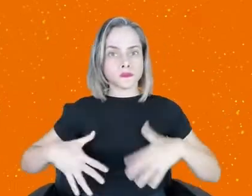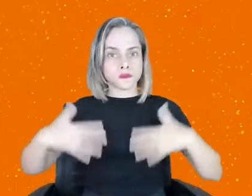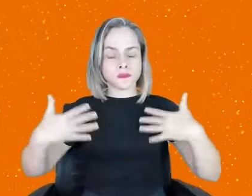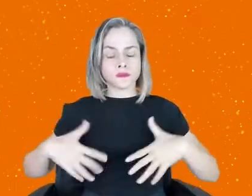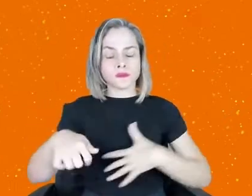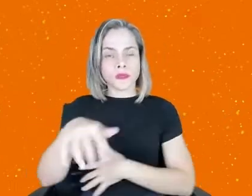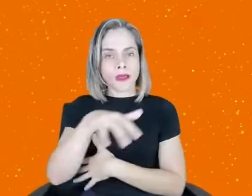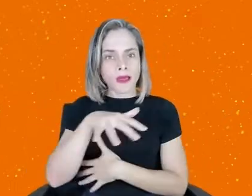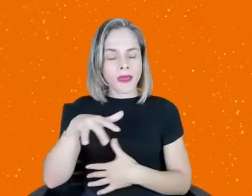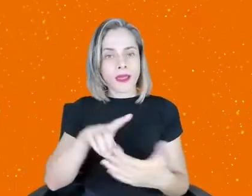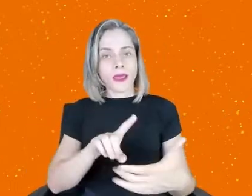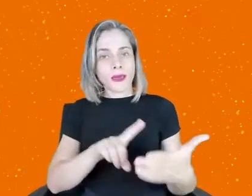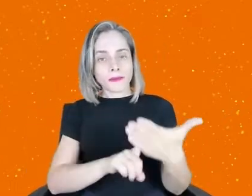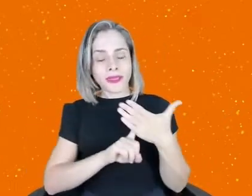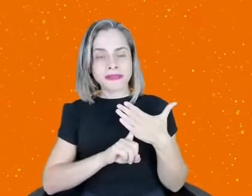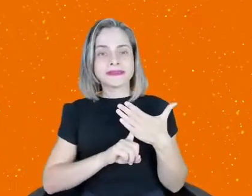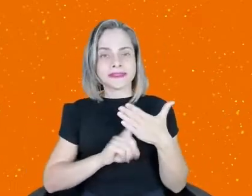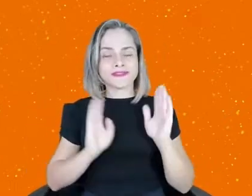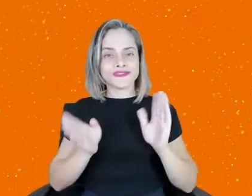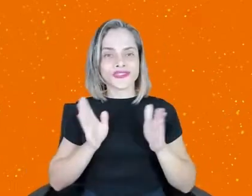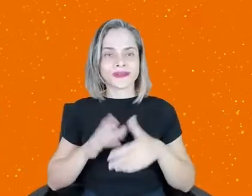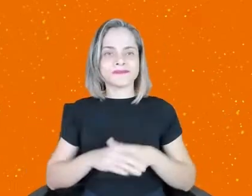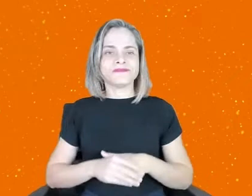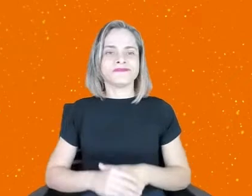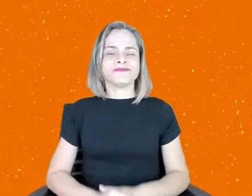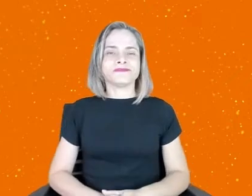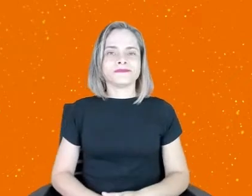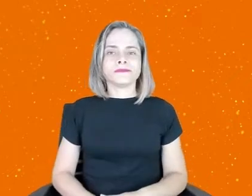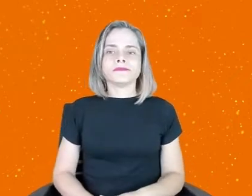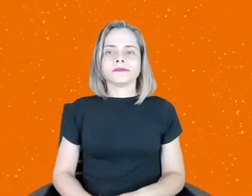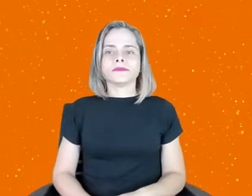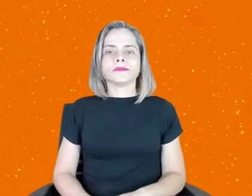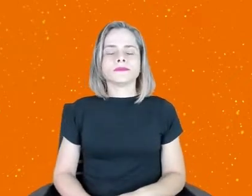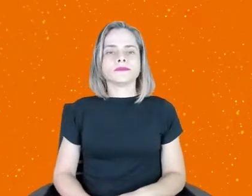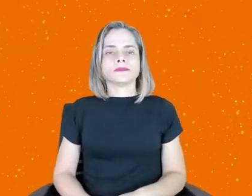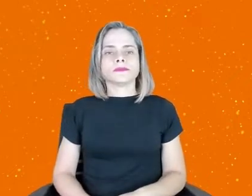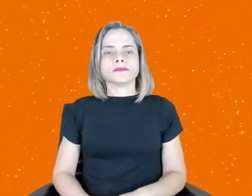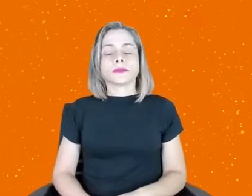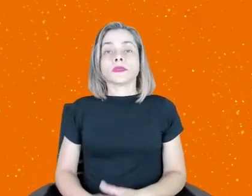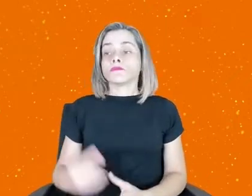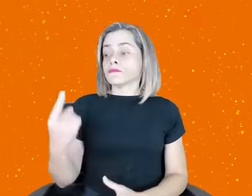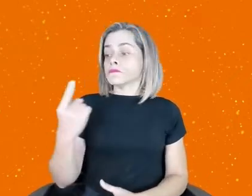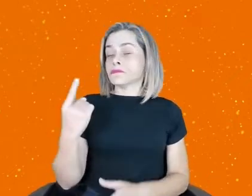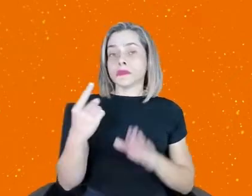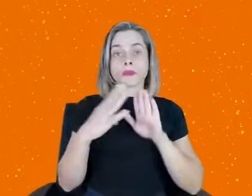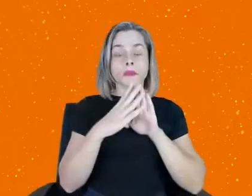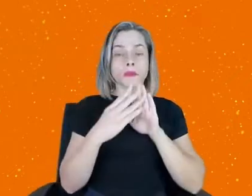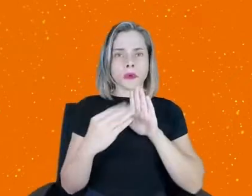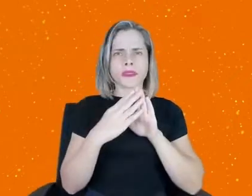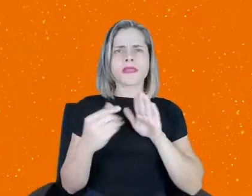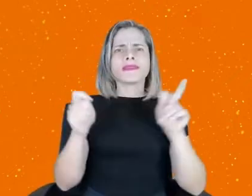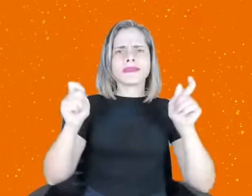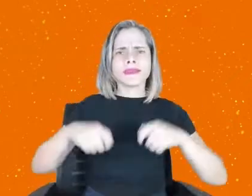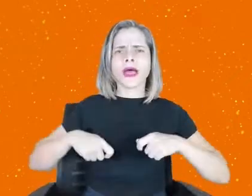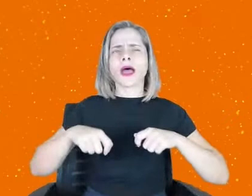trazendo né então um primeiro momento ele permite esse mapeamento mais profundo da audiência o